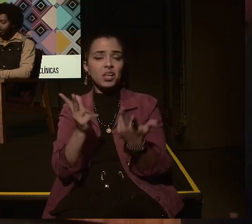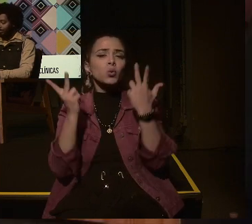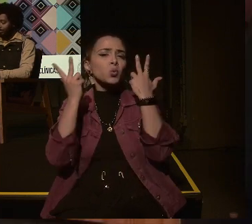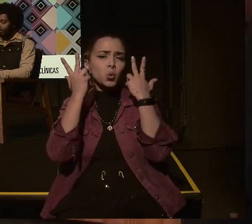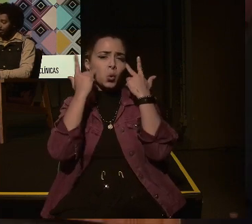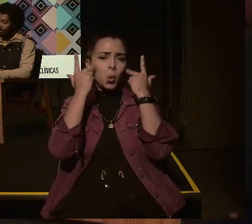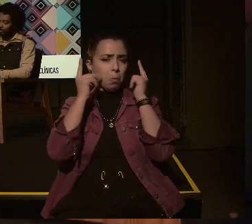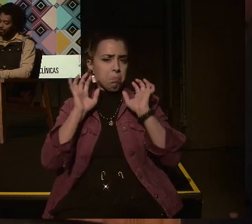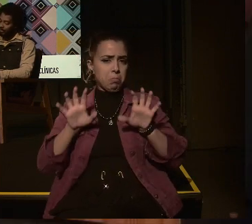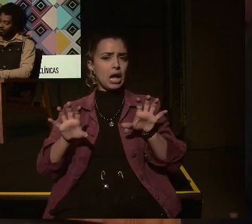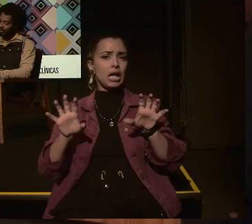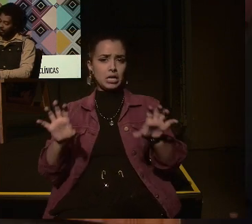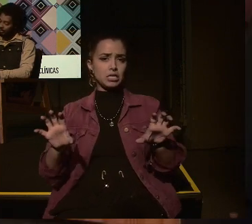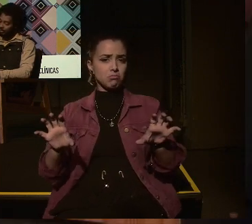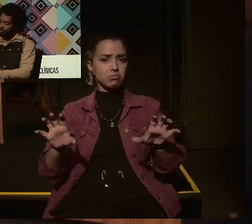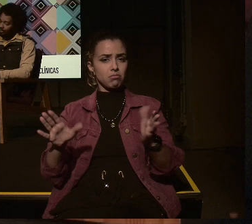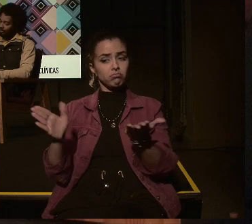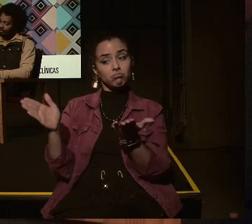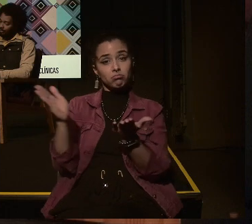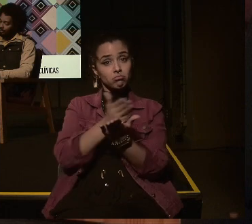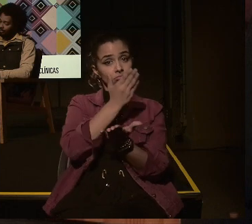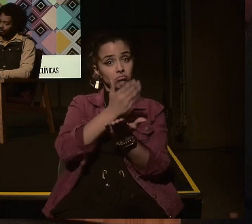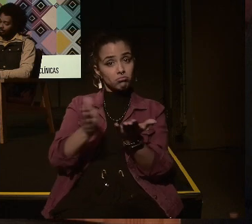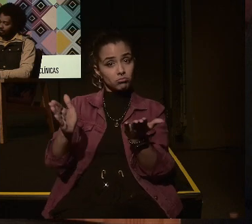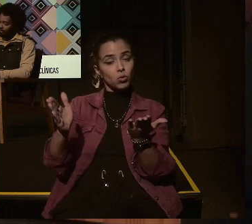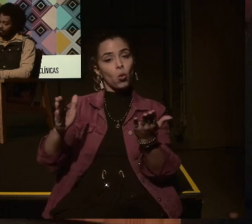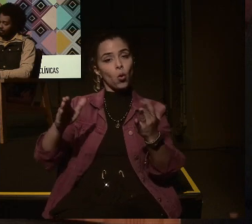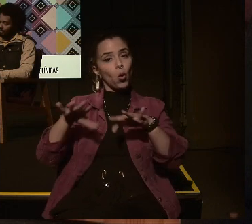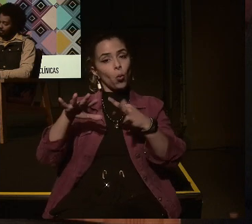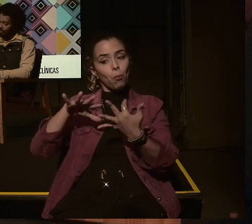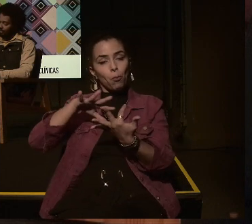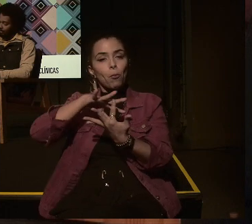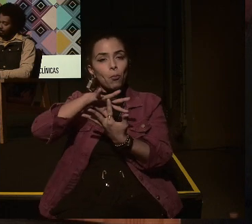e que é possível um mundo branco.